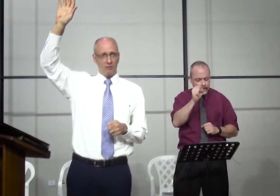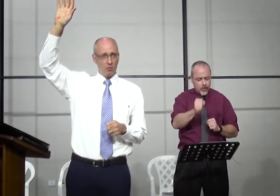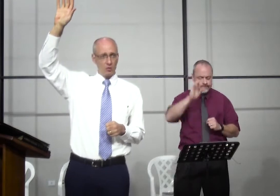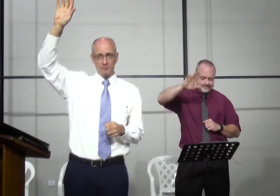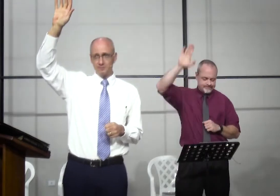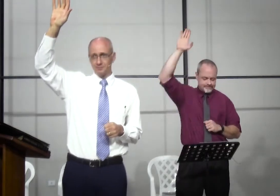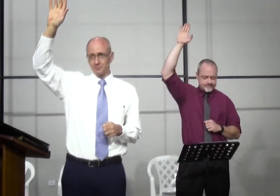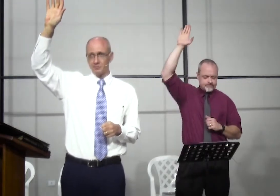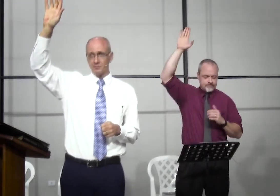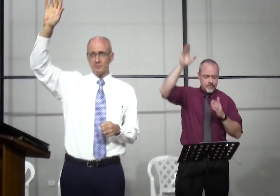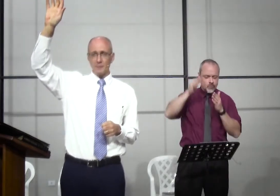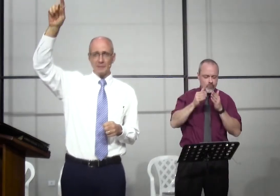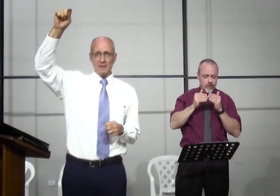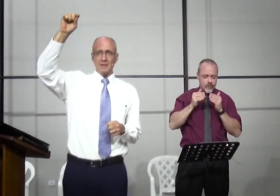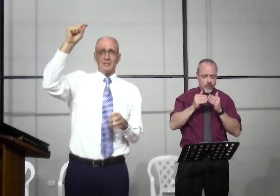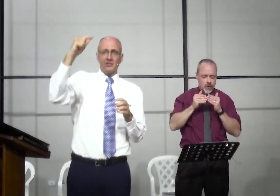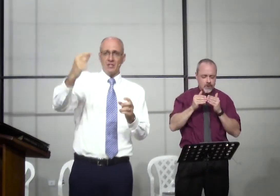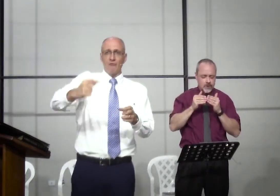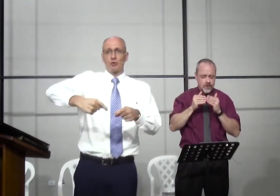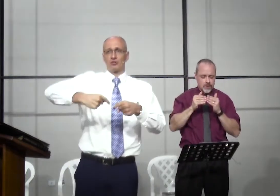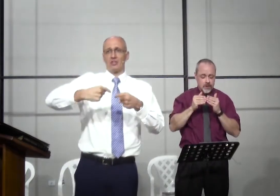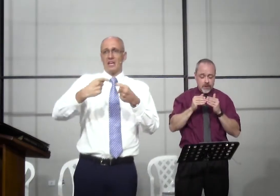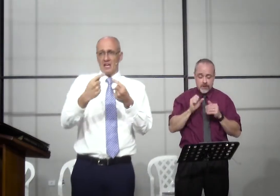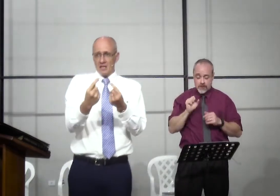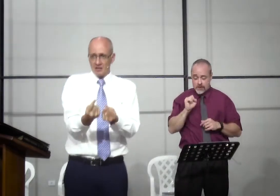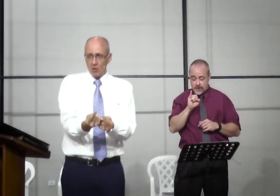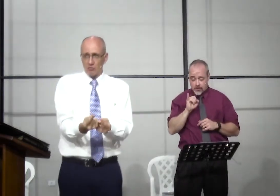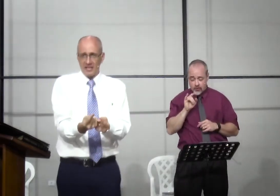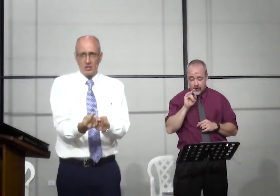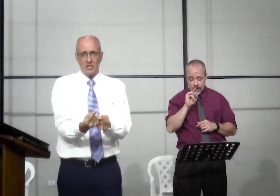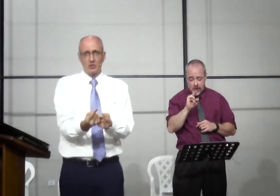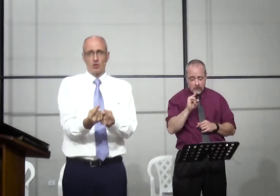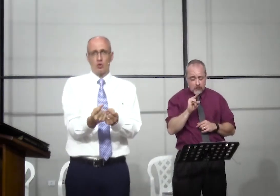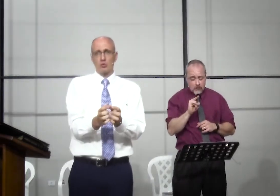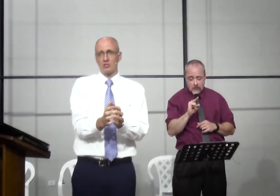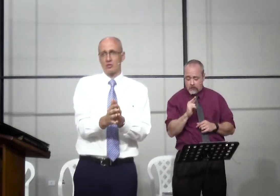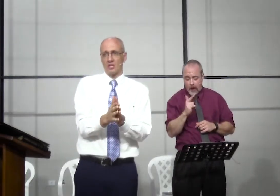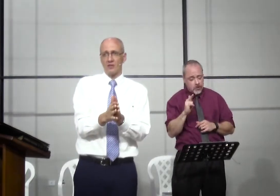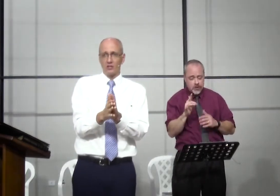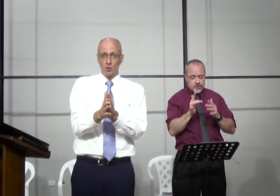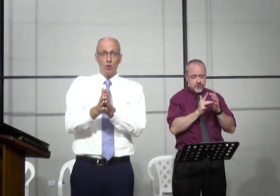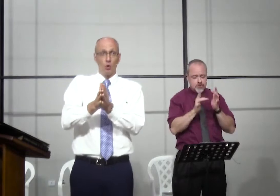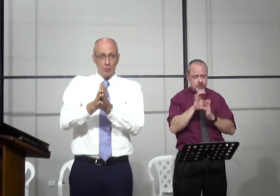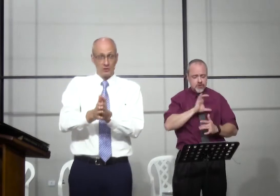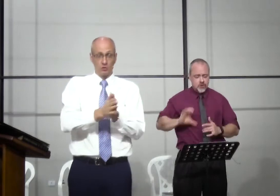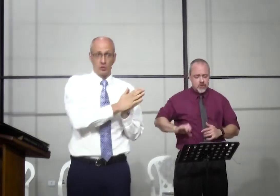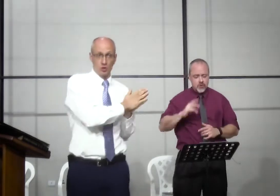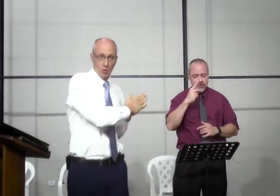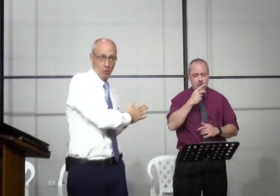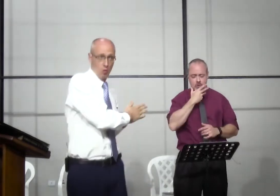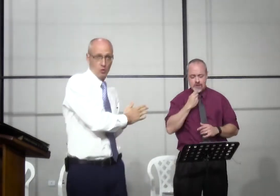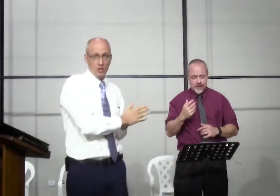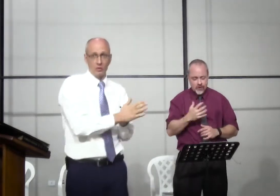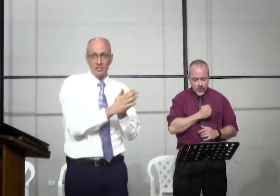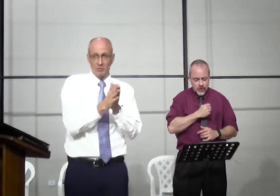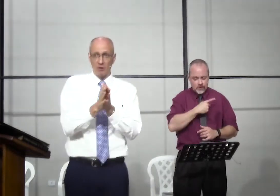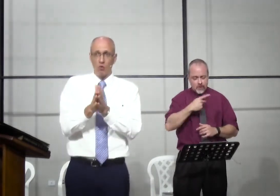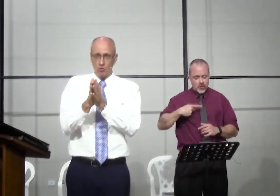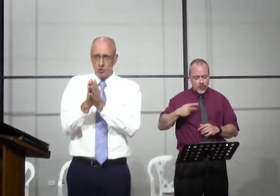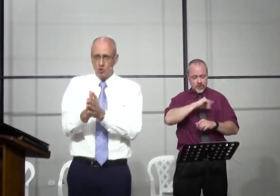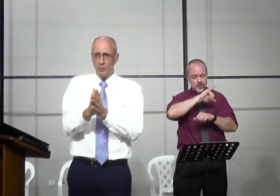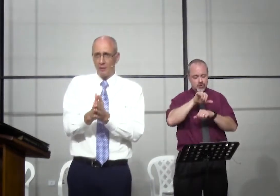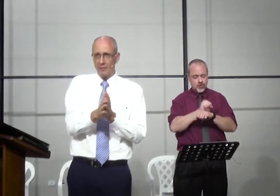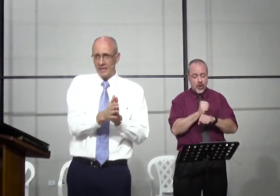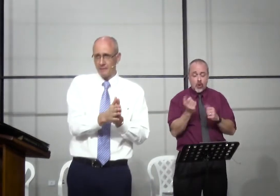por favor? Se você não tem Jesus como seu Salvador, o pastor João hoje à noite